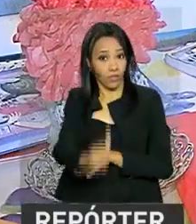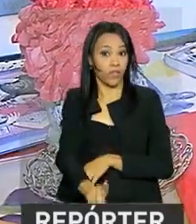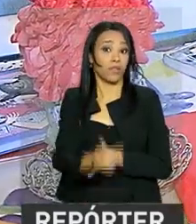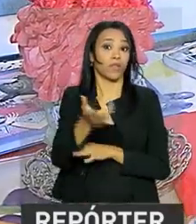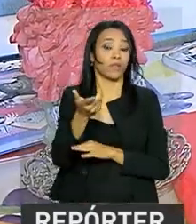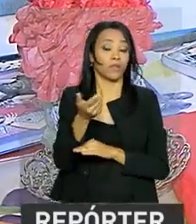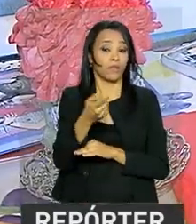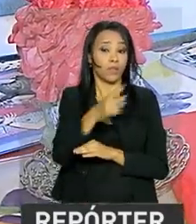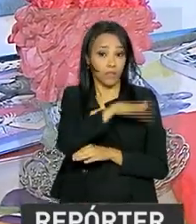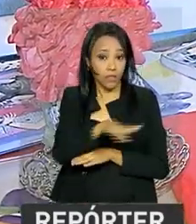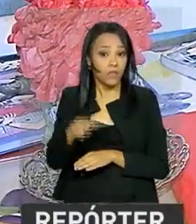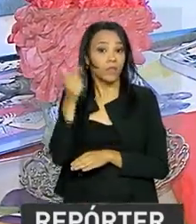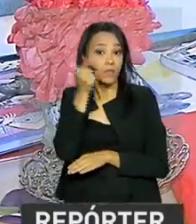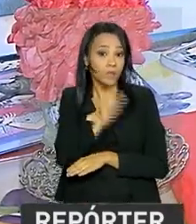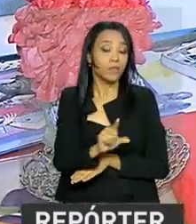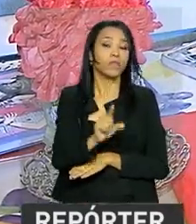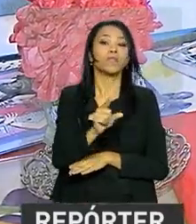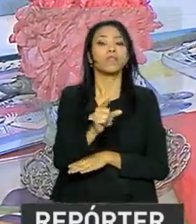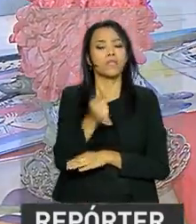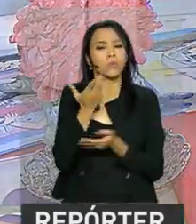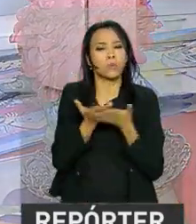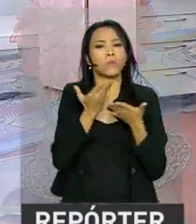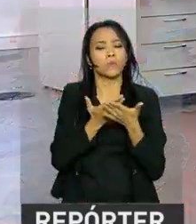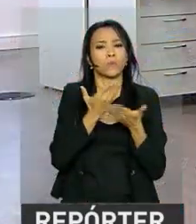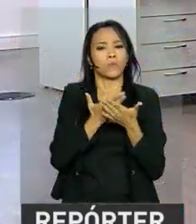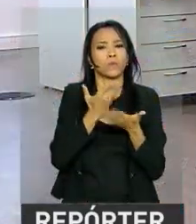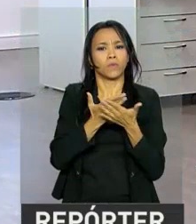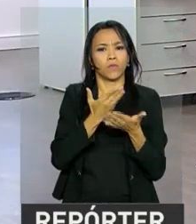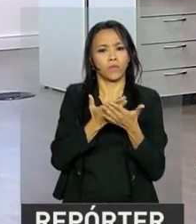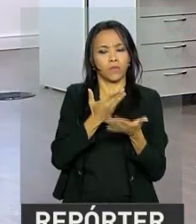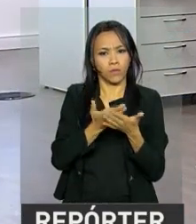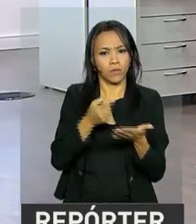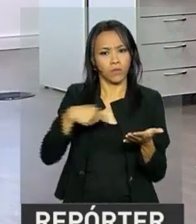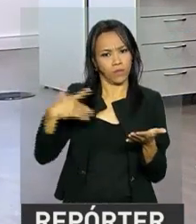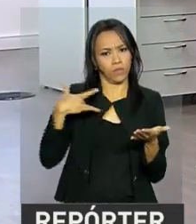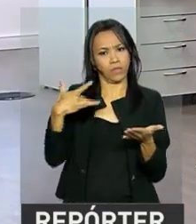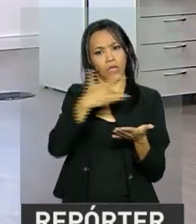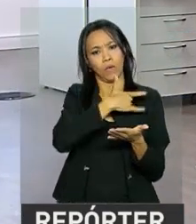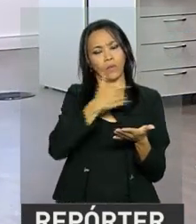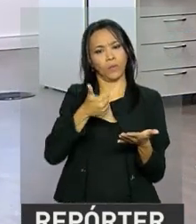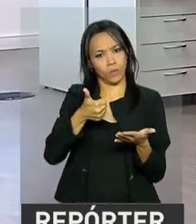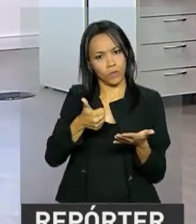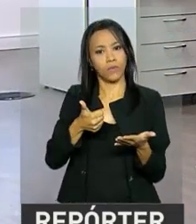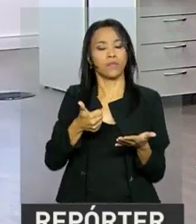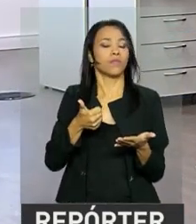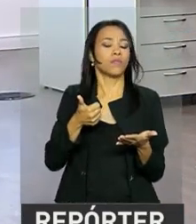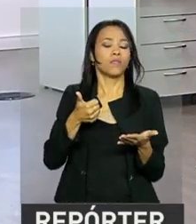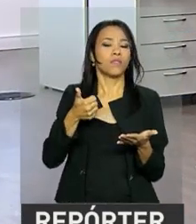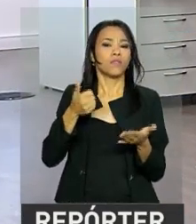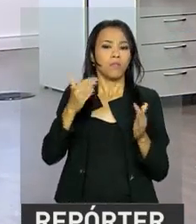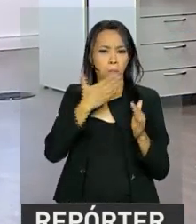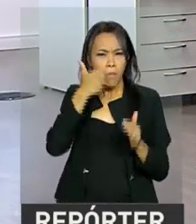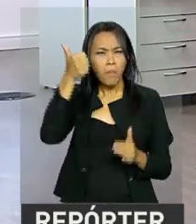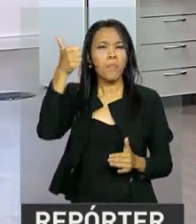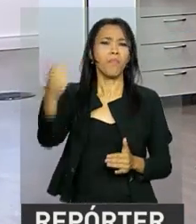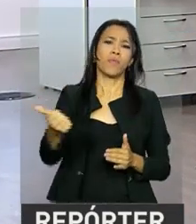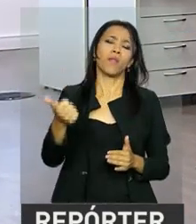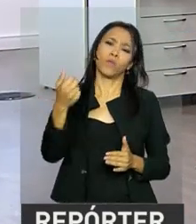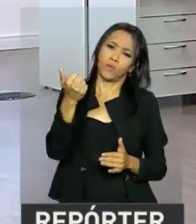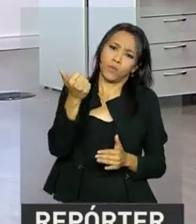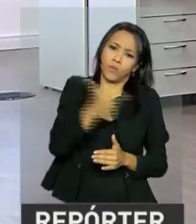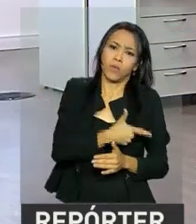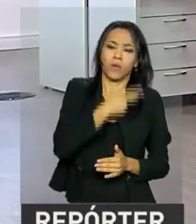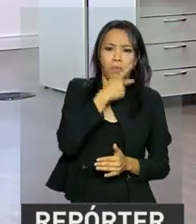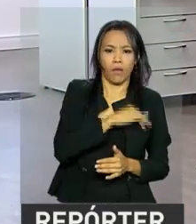consigam ter uma uma escolarização e um acesso à saúde eh Em um nível melhor do que os pais